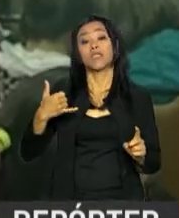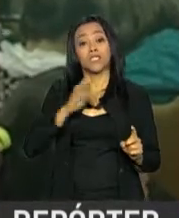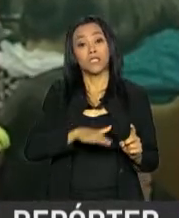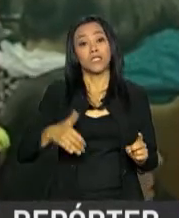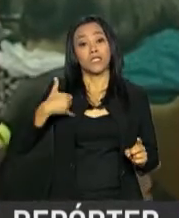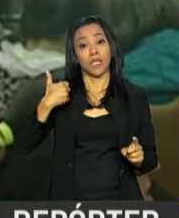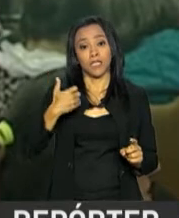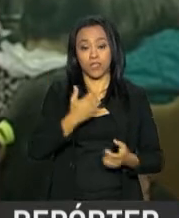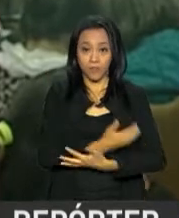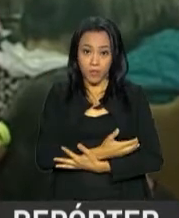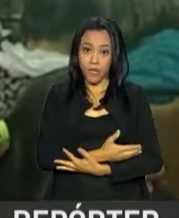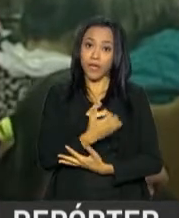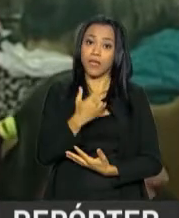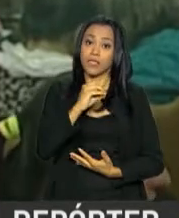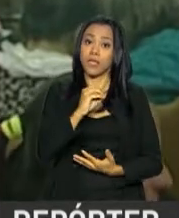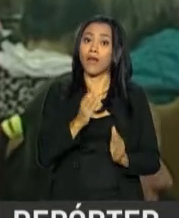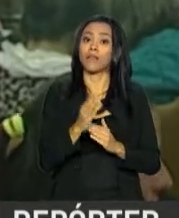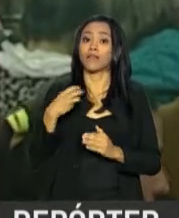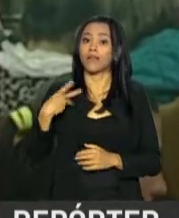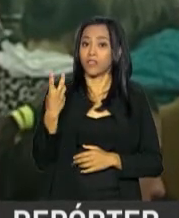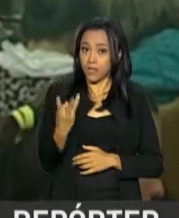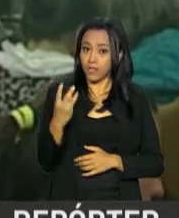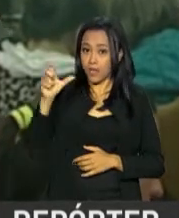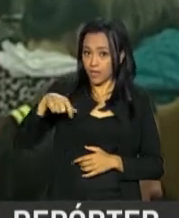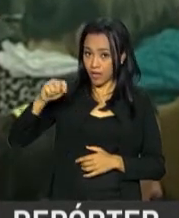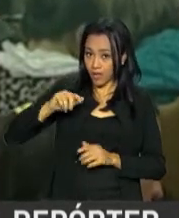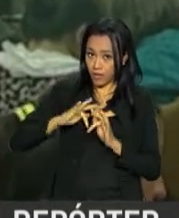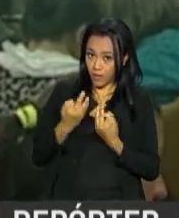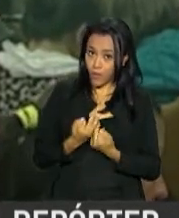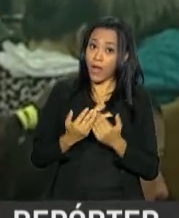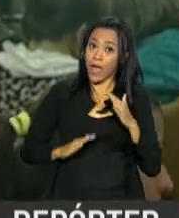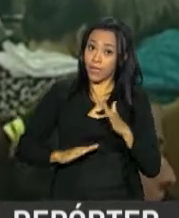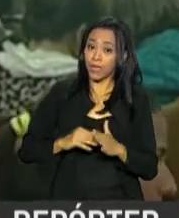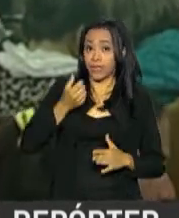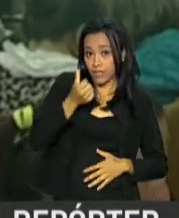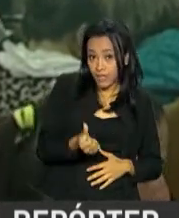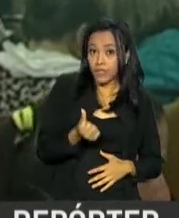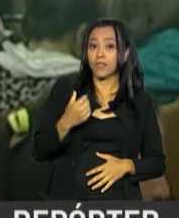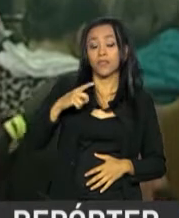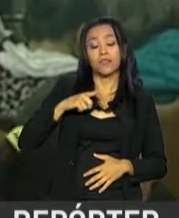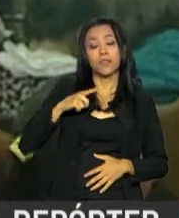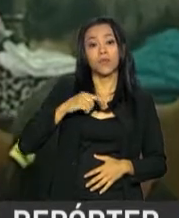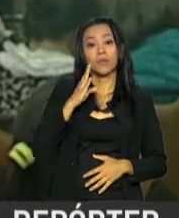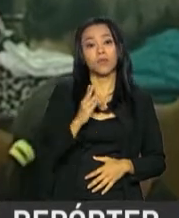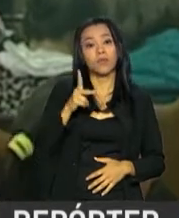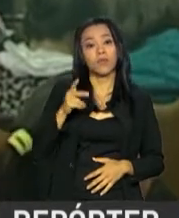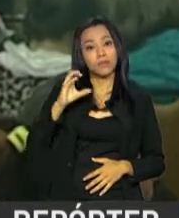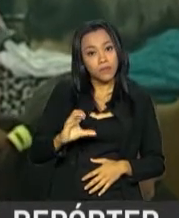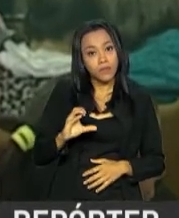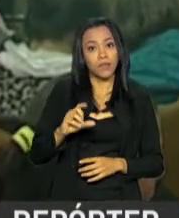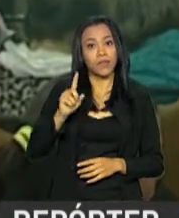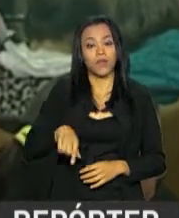participam do Programa Bolsa Família, além de menores até 6 anos que recebem o benefício de prestação continuada, que